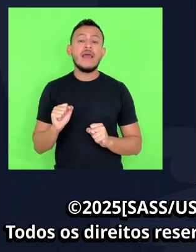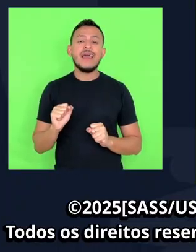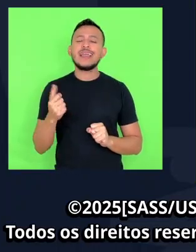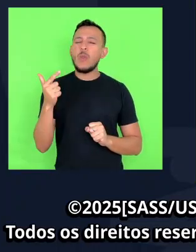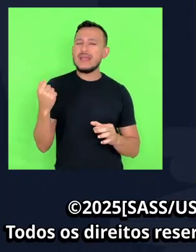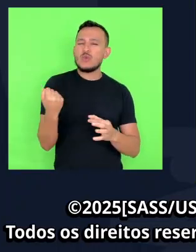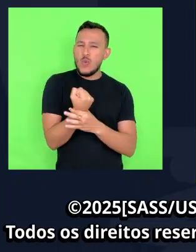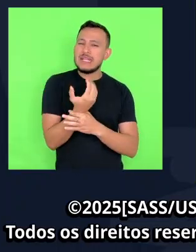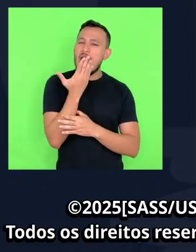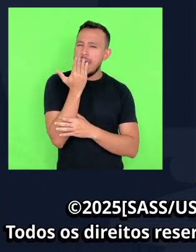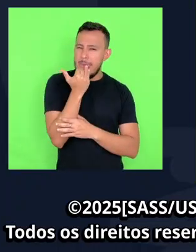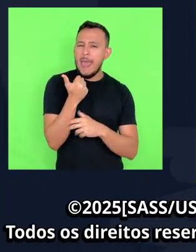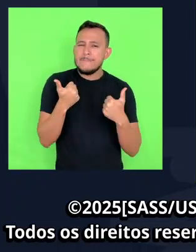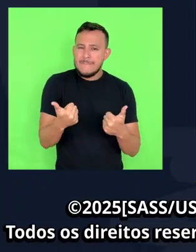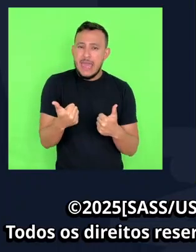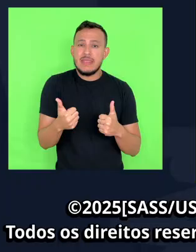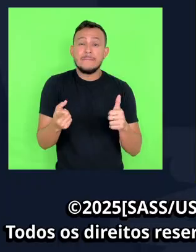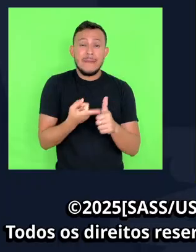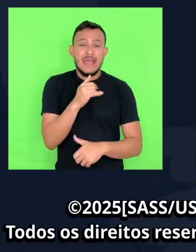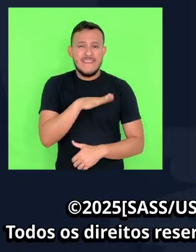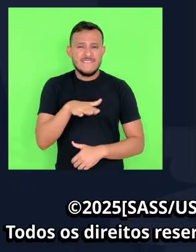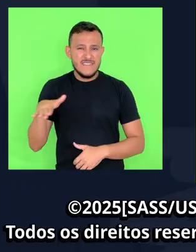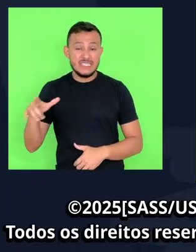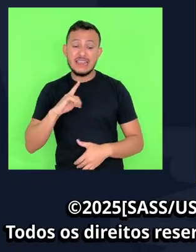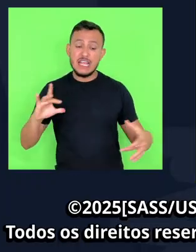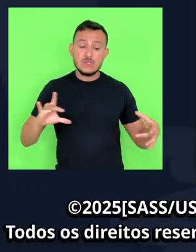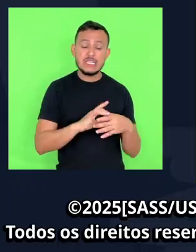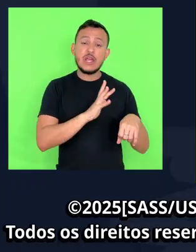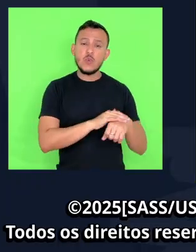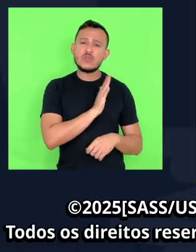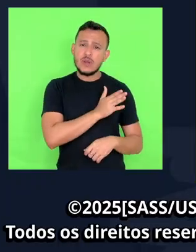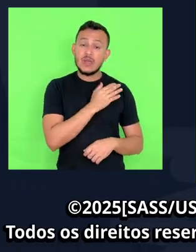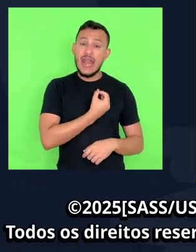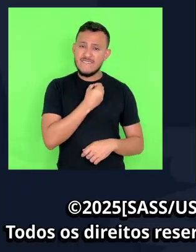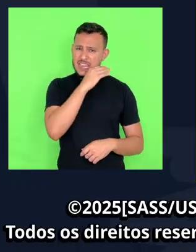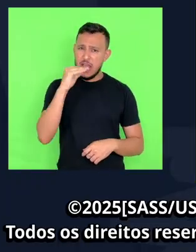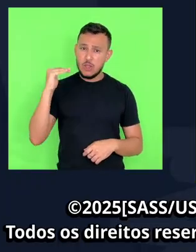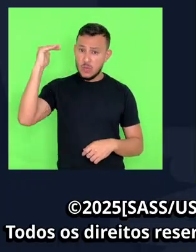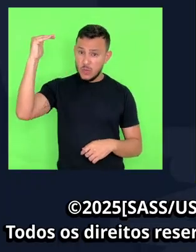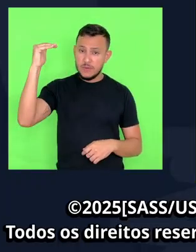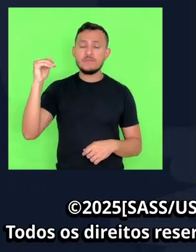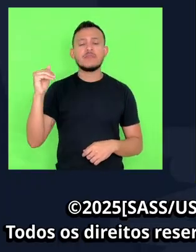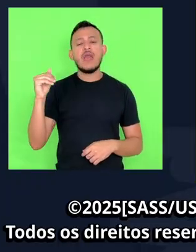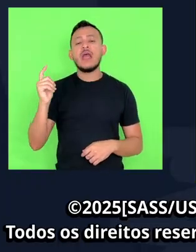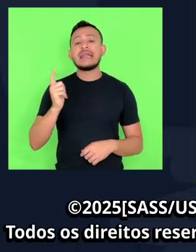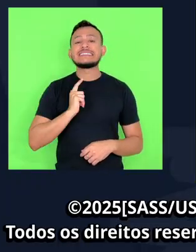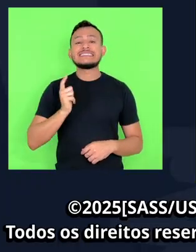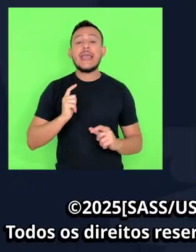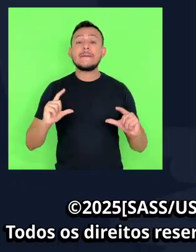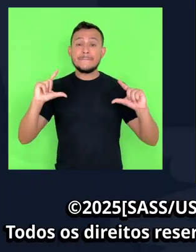primeira infância está associada a uma pior saúde cardiovascular no início da vida adulta? Nós temos